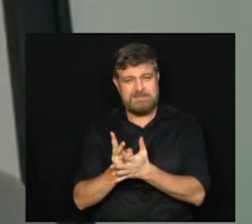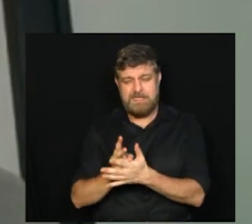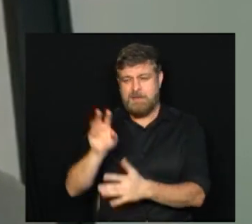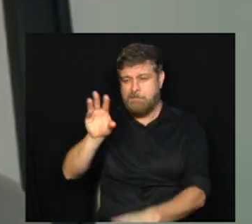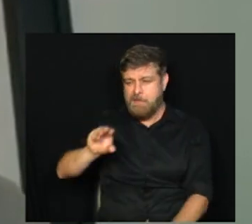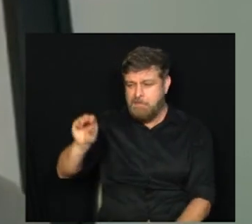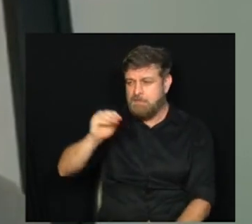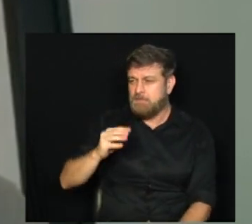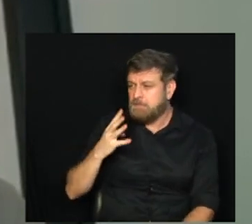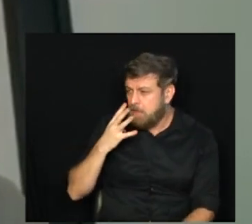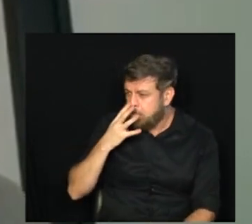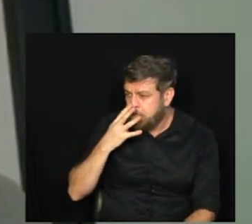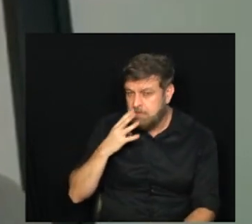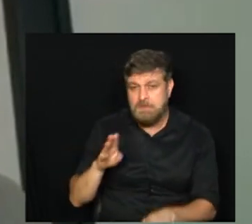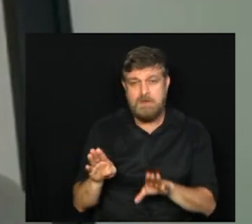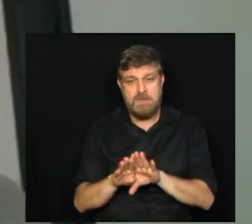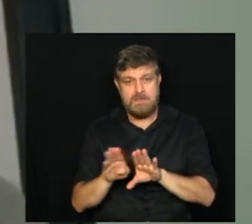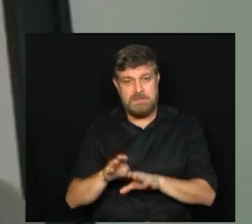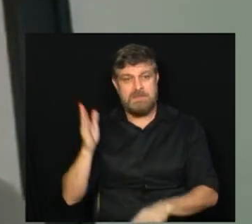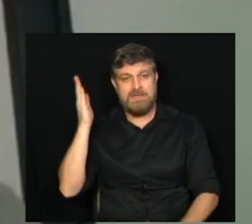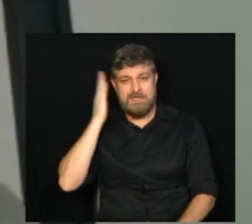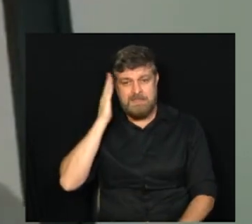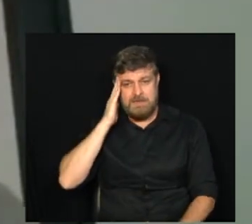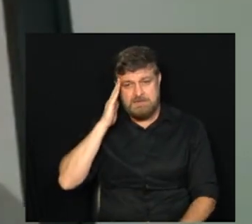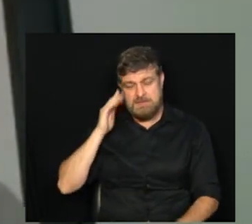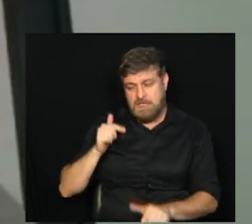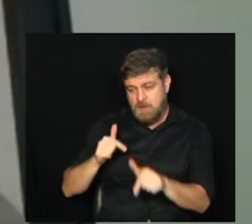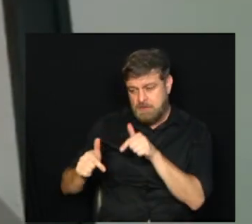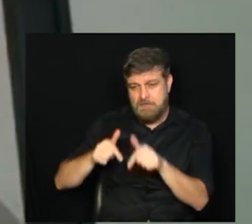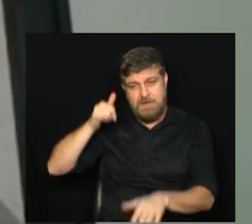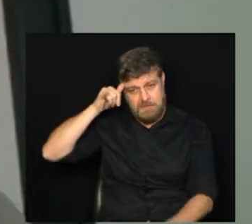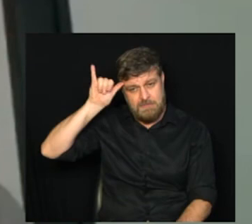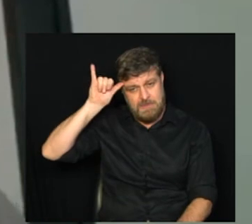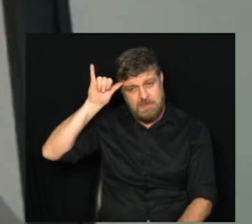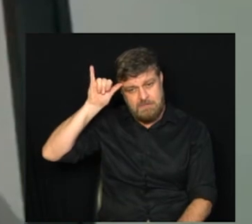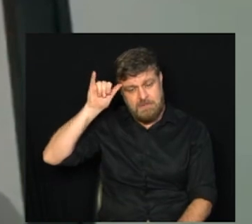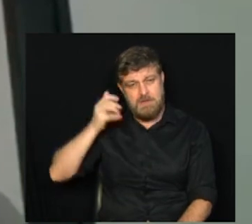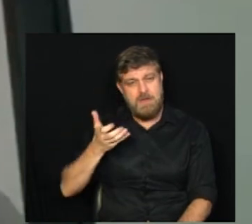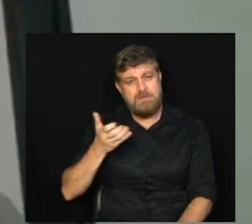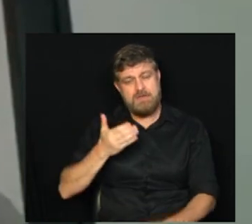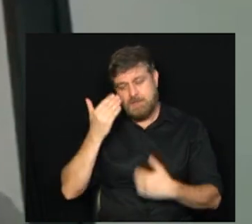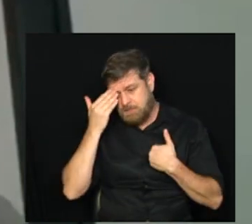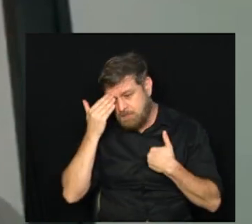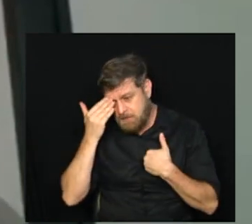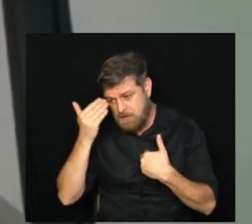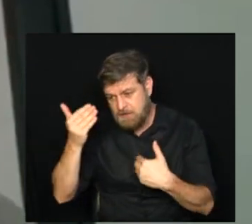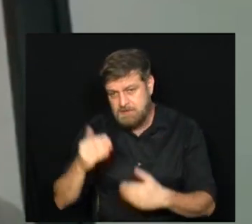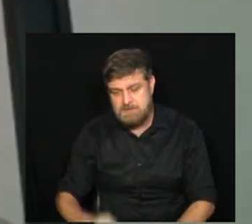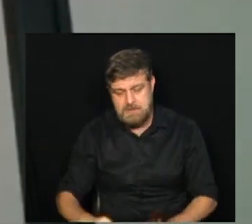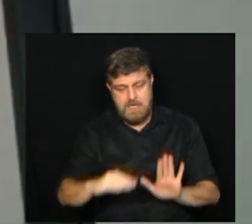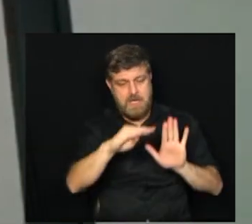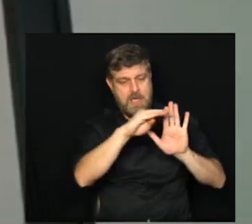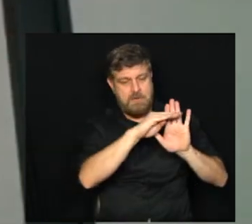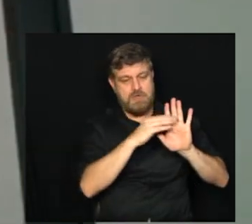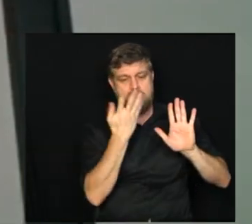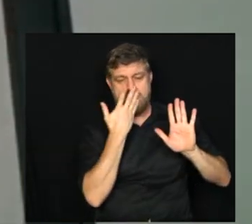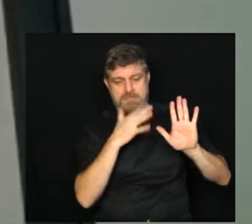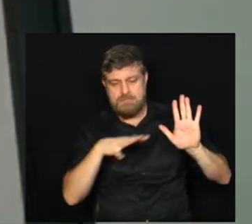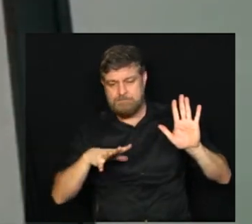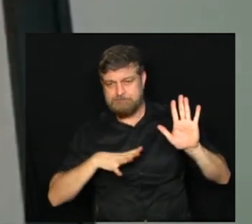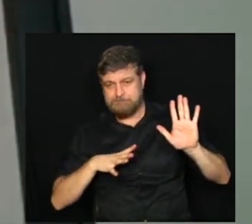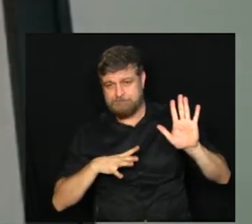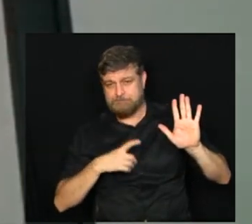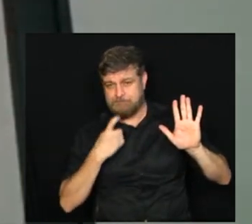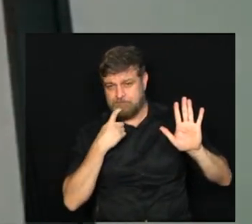luta. E Paulo, também sei da sua seriedade e da sua luta. Só tenho que agradecer e dizer que o PIC está à disposição aí do